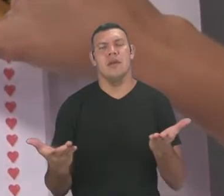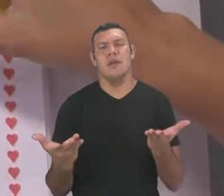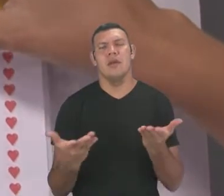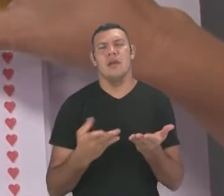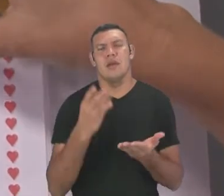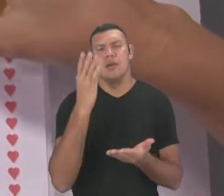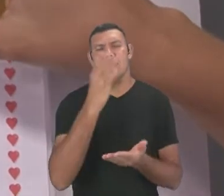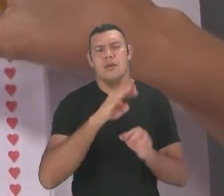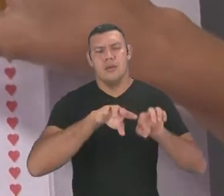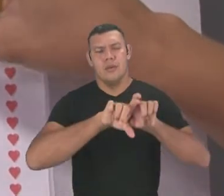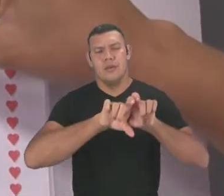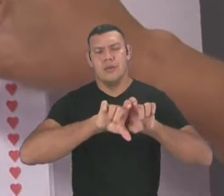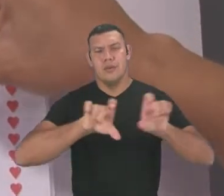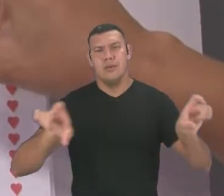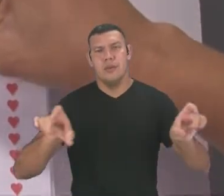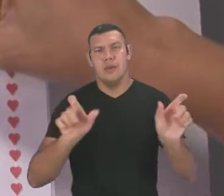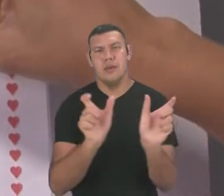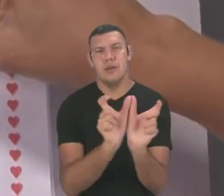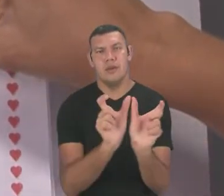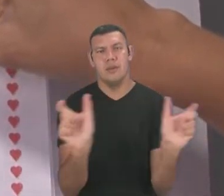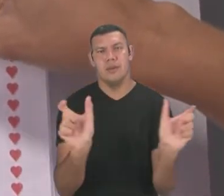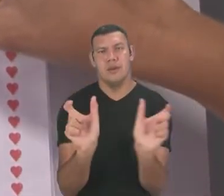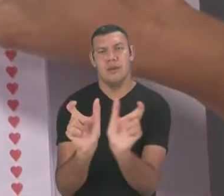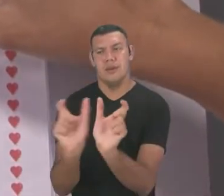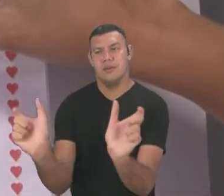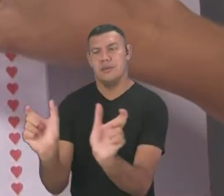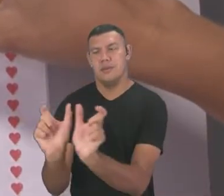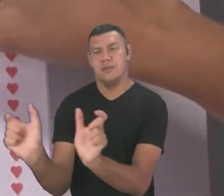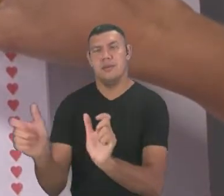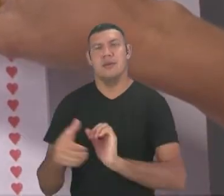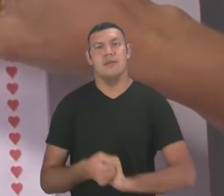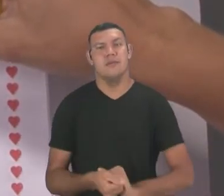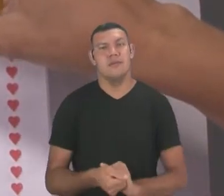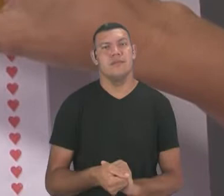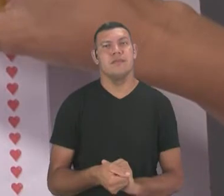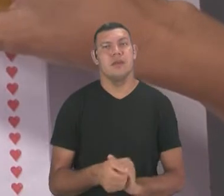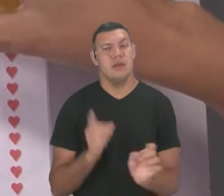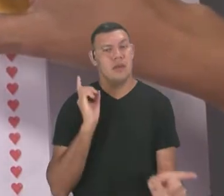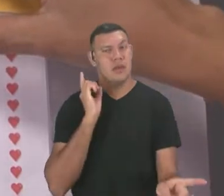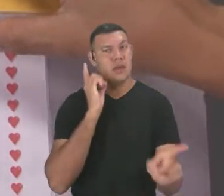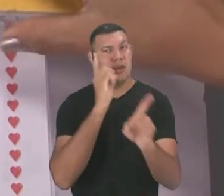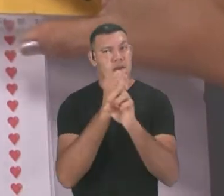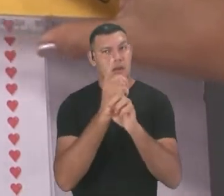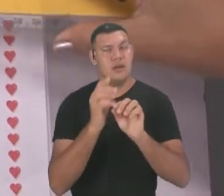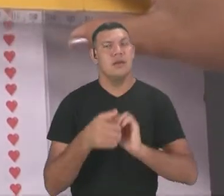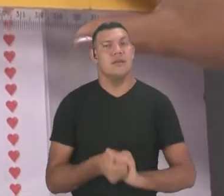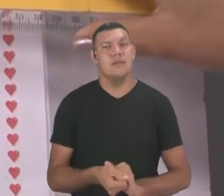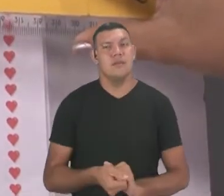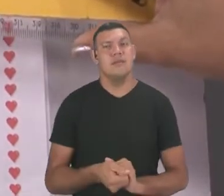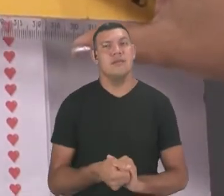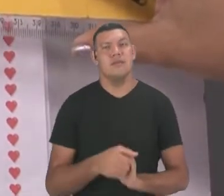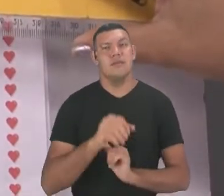espaços vamos encontrar os espaços vamos encontrar cada palavrinha